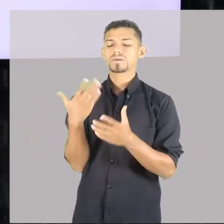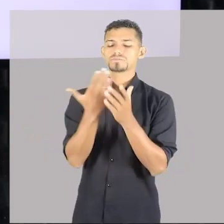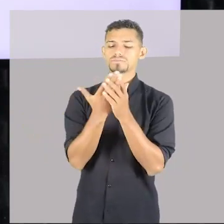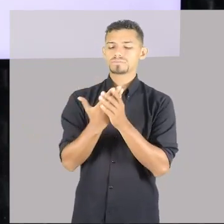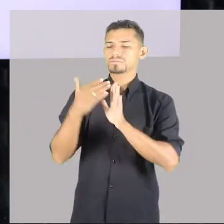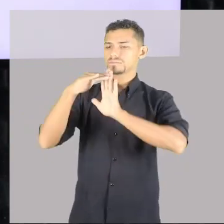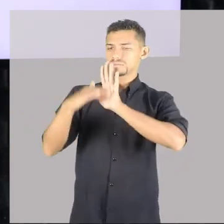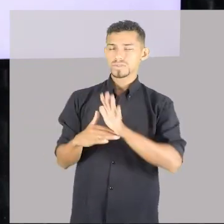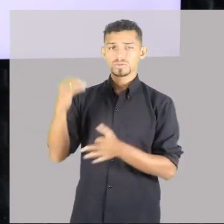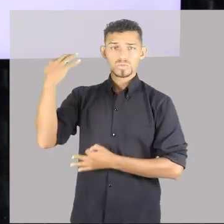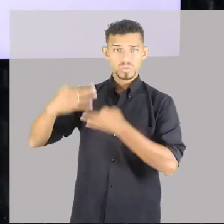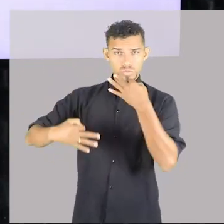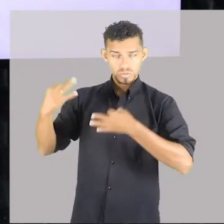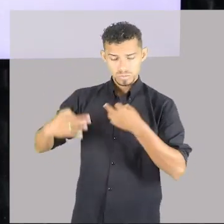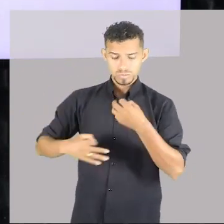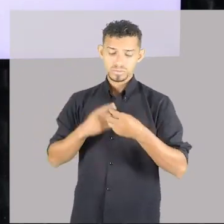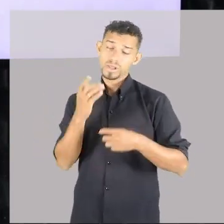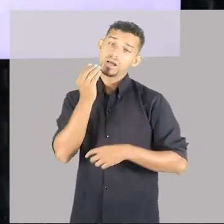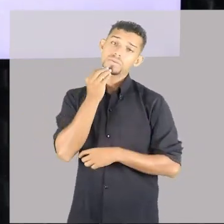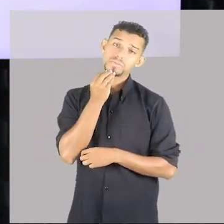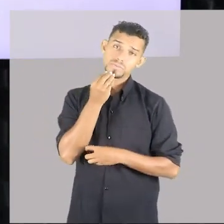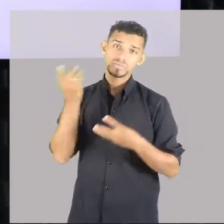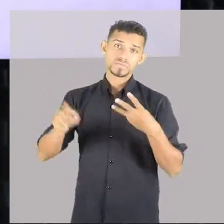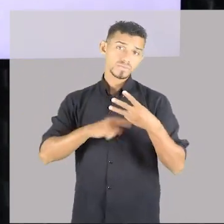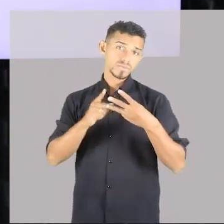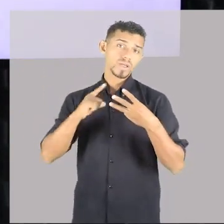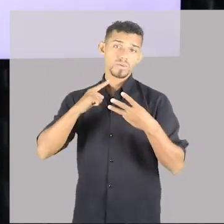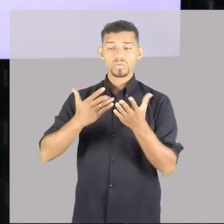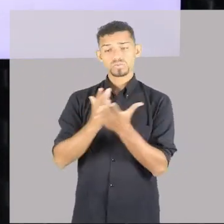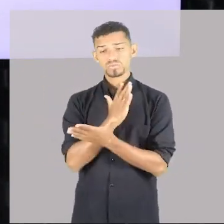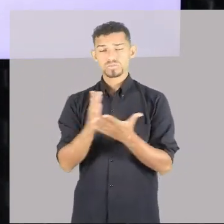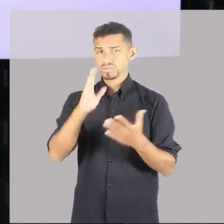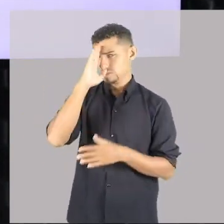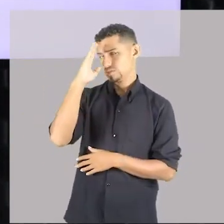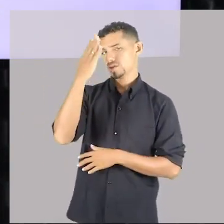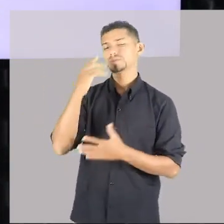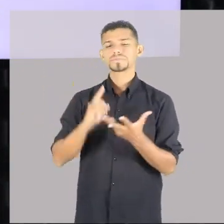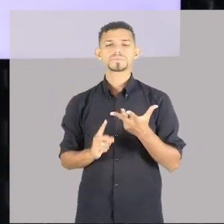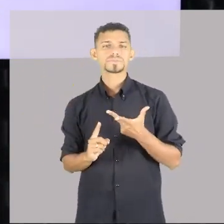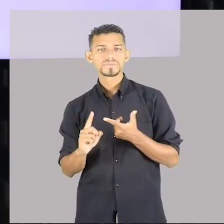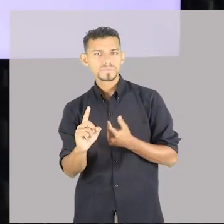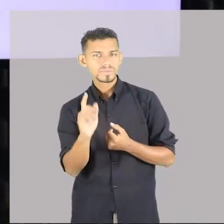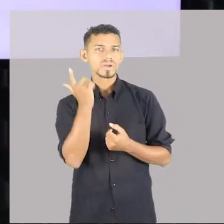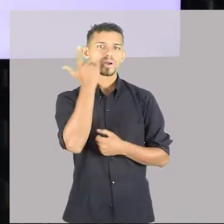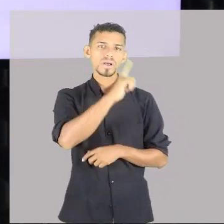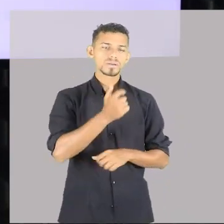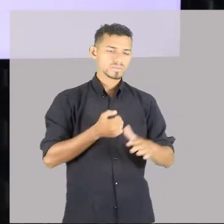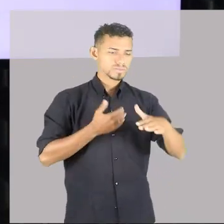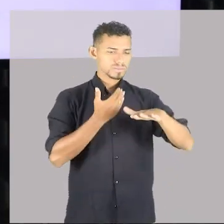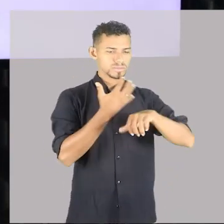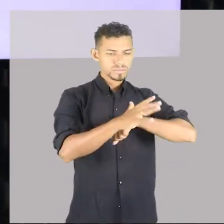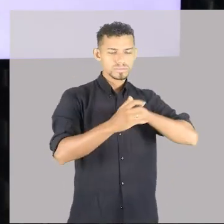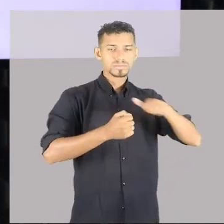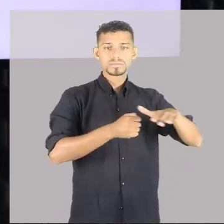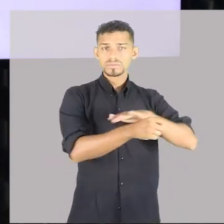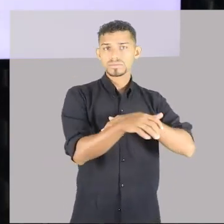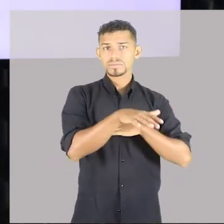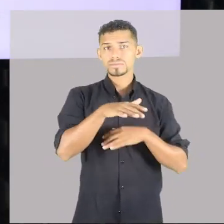processos judiciais e, obviamente, nós também temos algumas questões de prioridade aqui que se aplicam ao